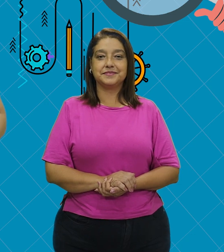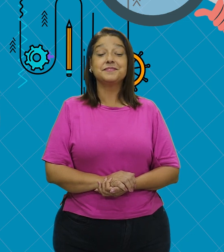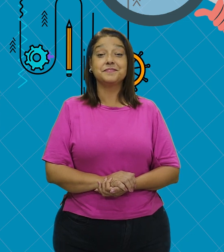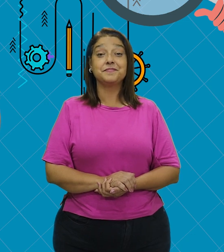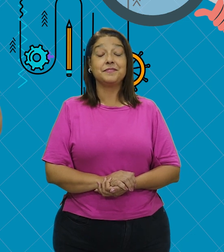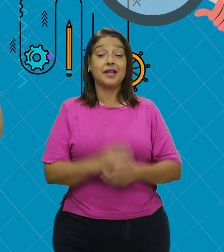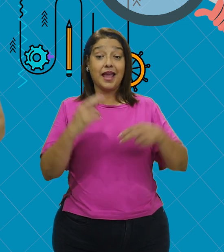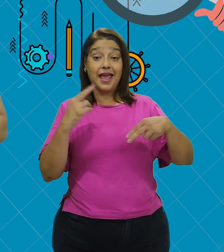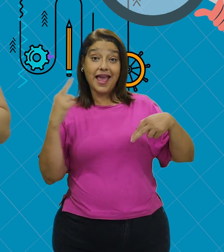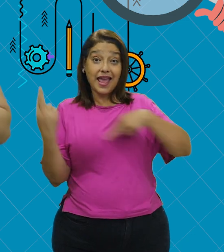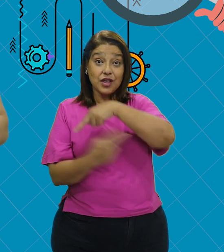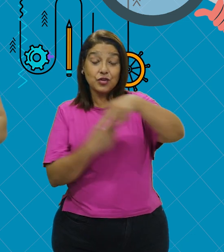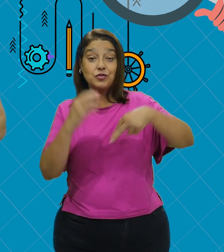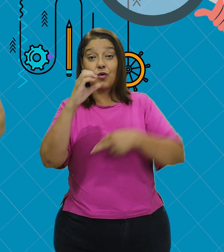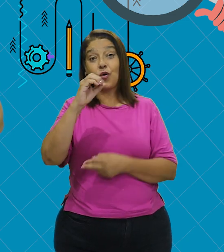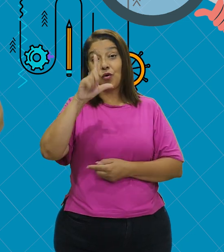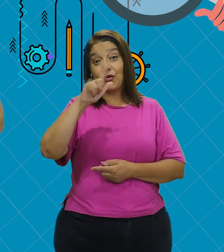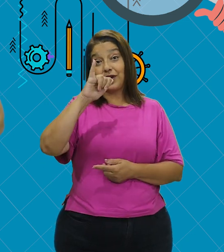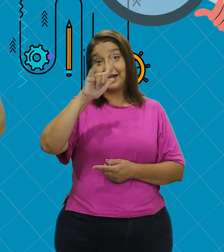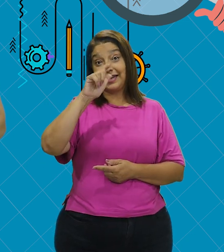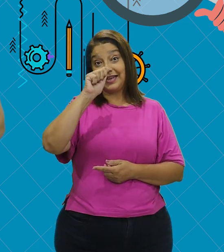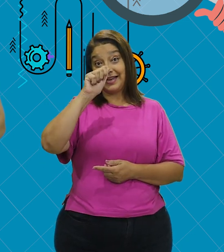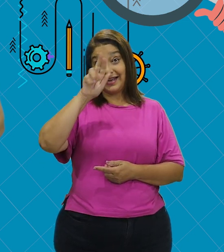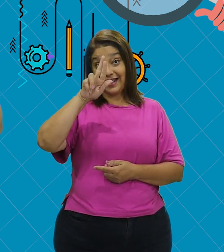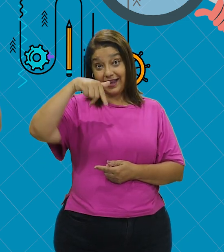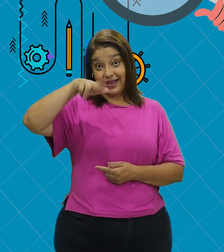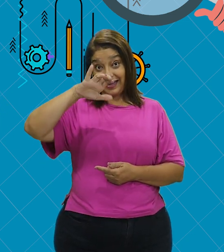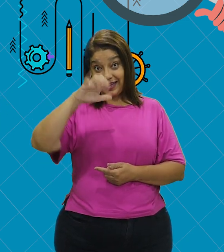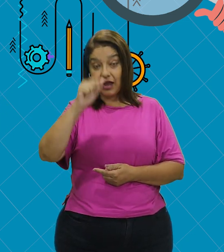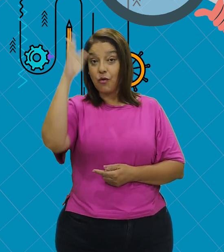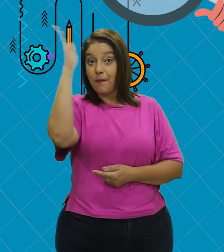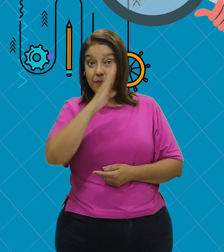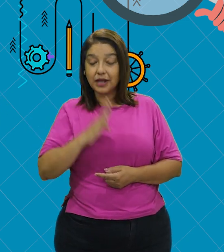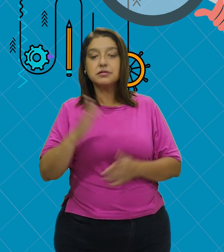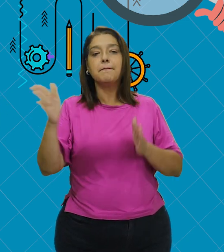A República Oligárquica no Brasil foi o período entre